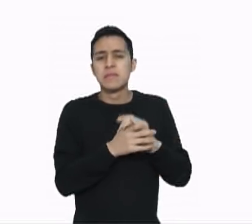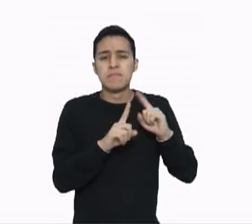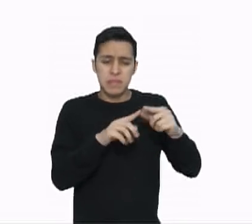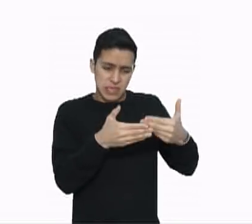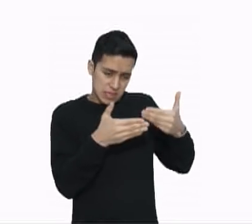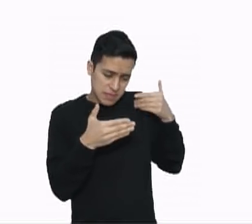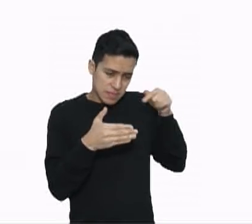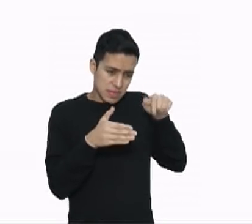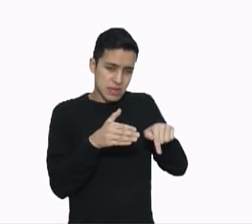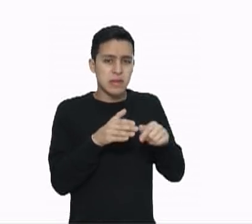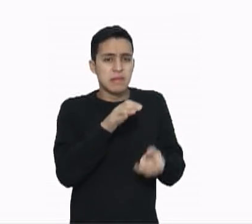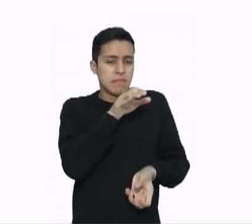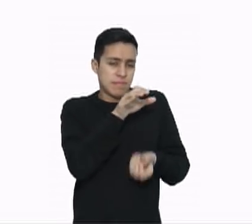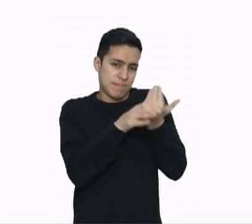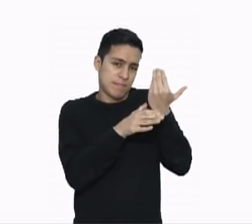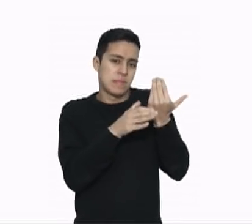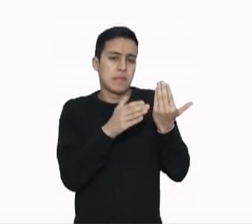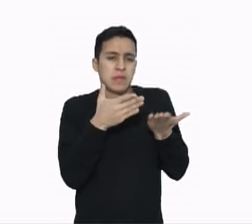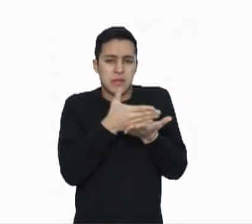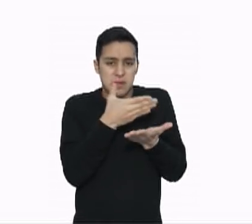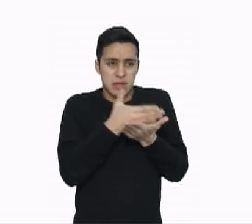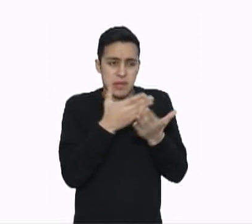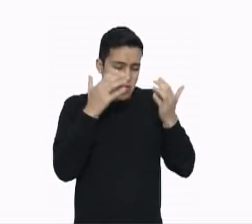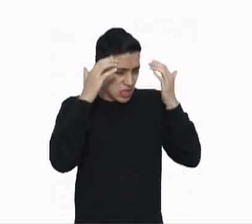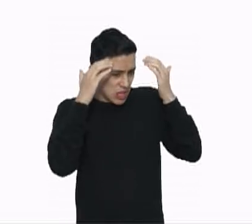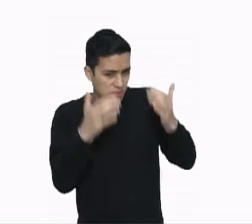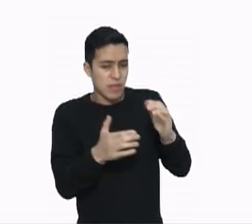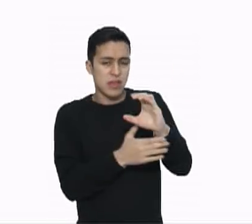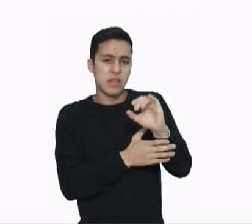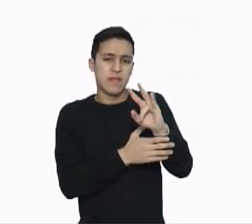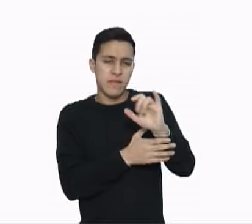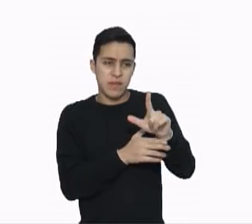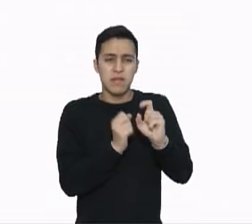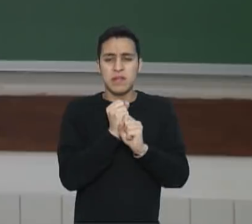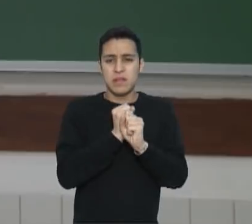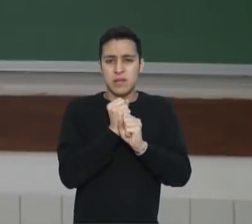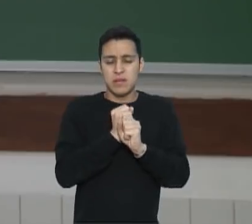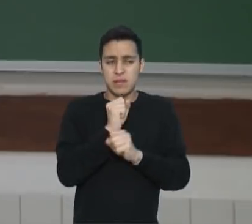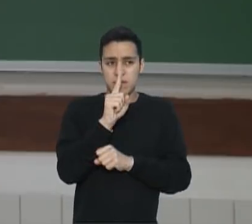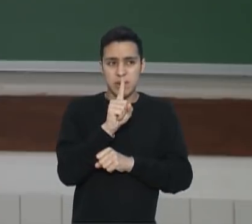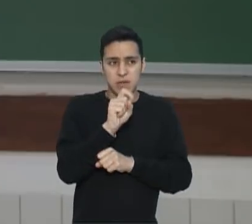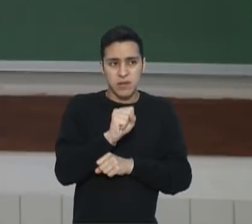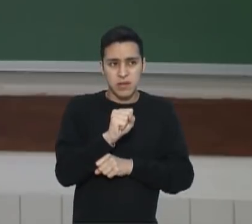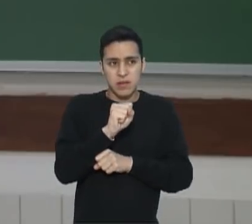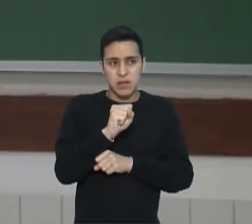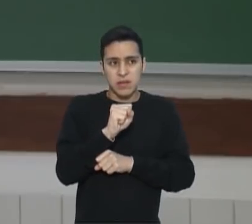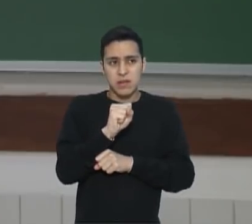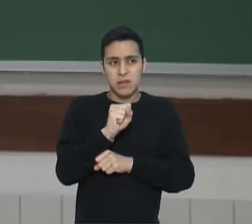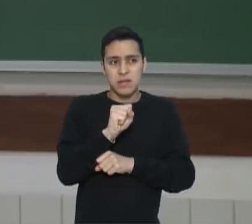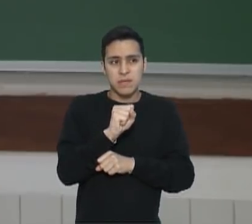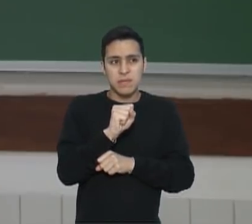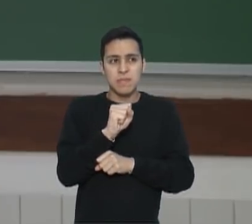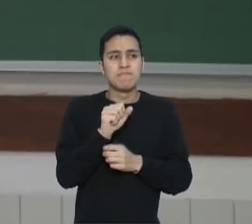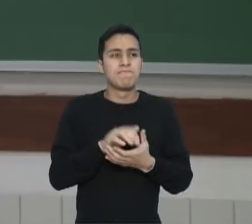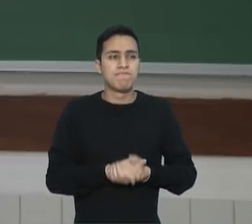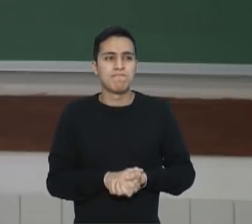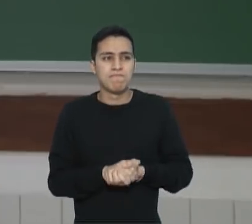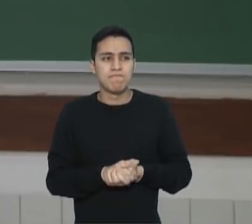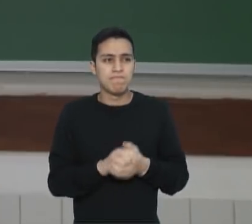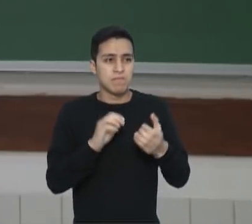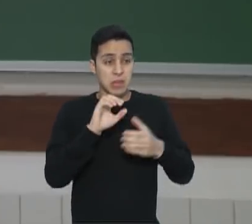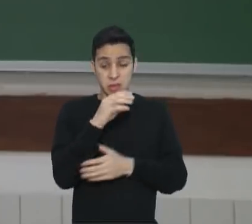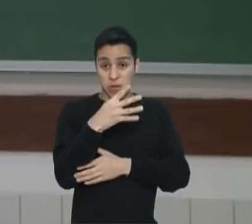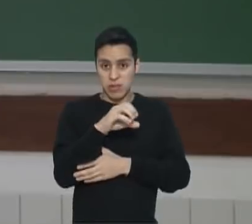anteriormente ela foi criada no livro Desobediência Civil, de 1849, desse filósofo norte-americano. Ele dizia assim: